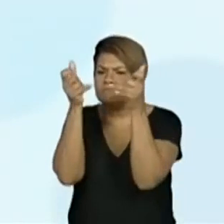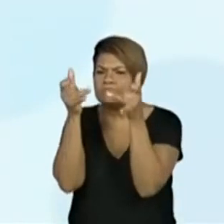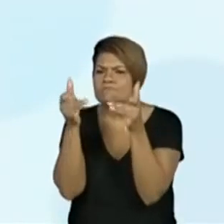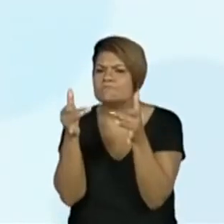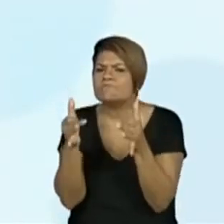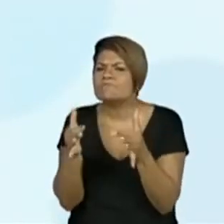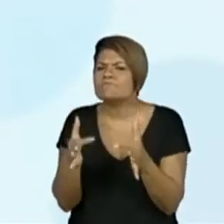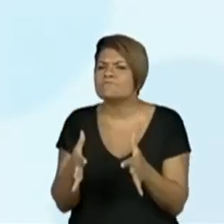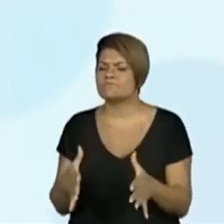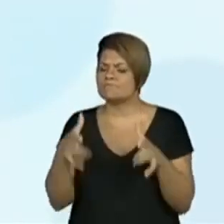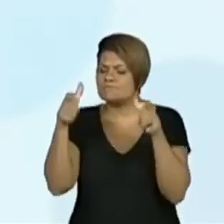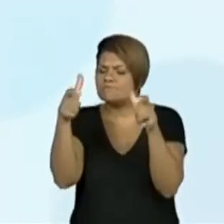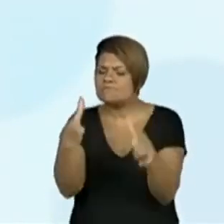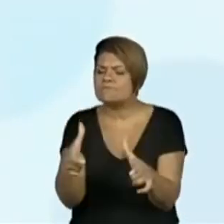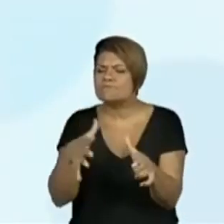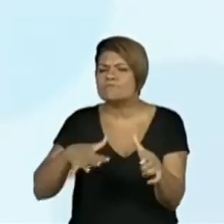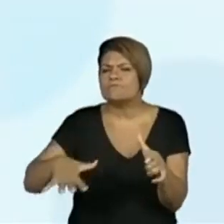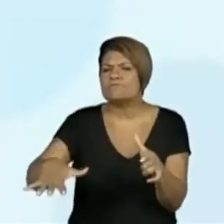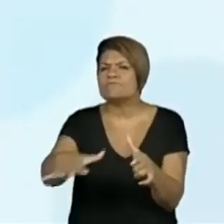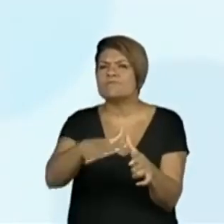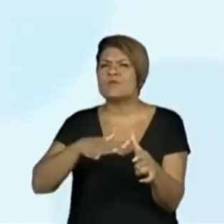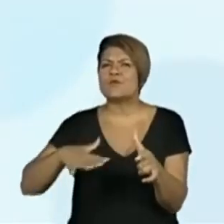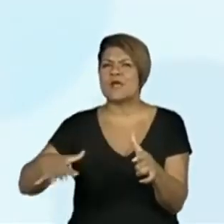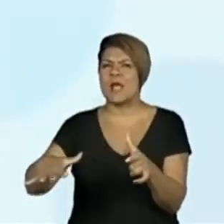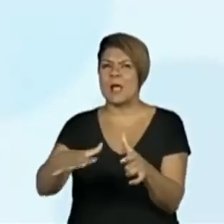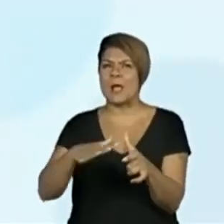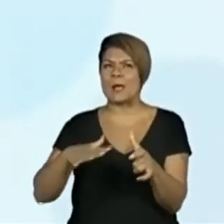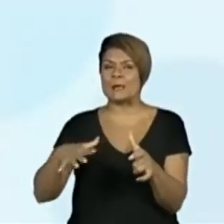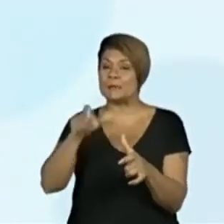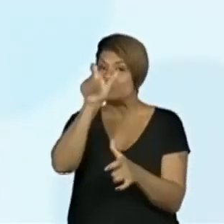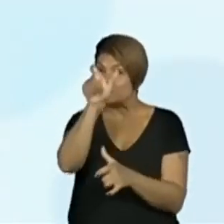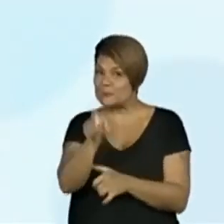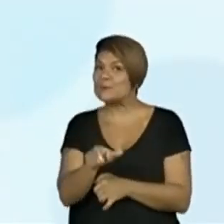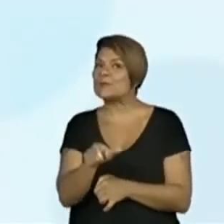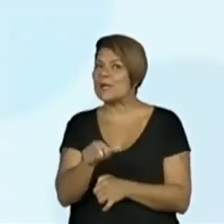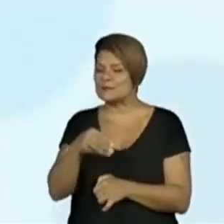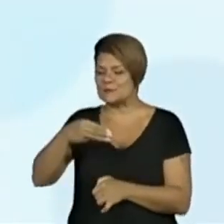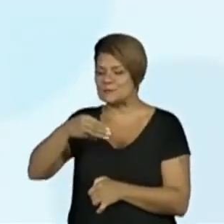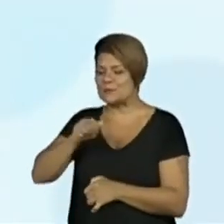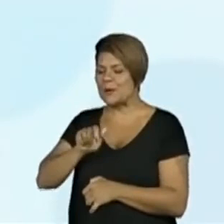o mago guardião. Apareceu um personagem. Apareceu um personagem.